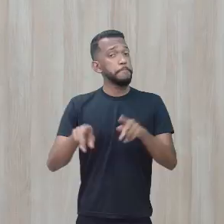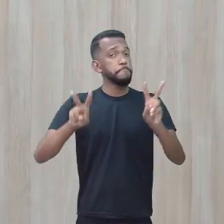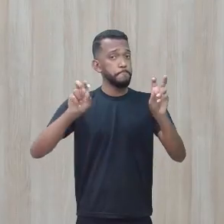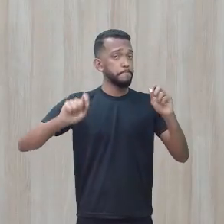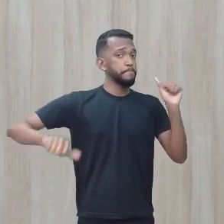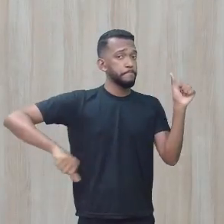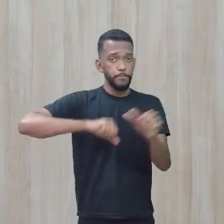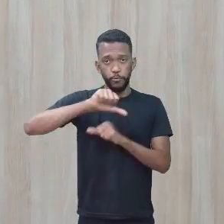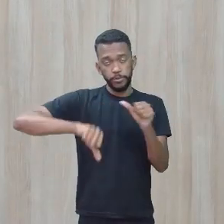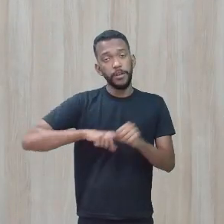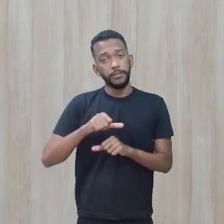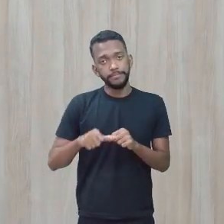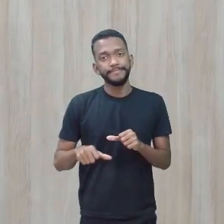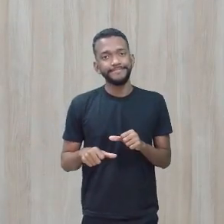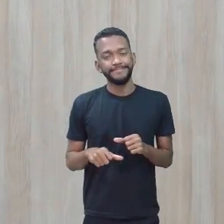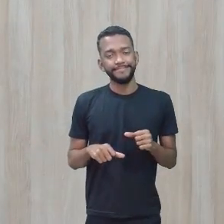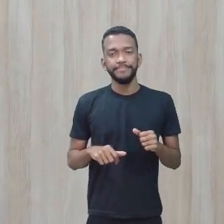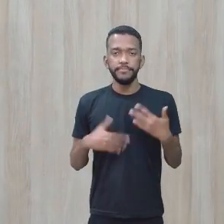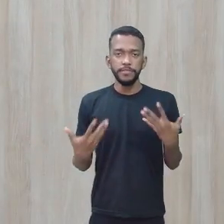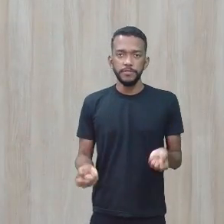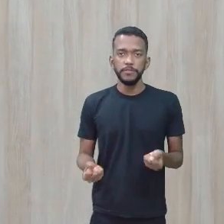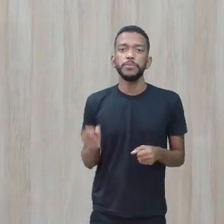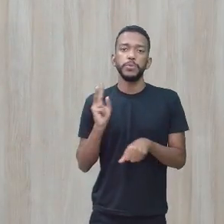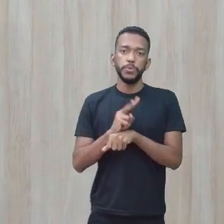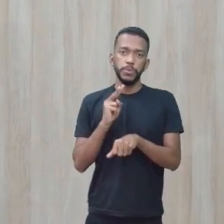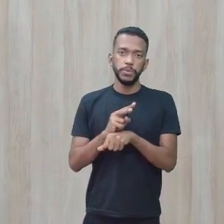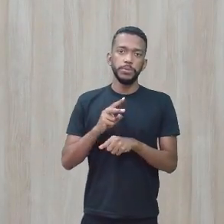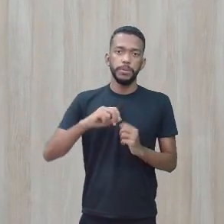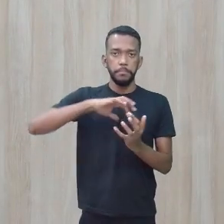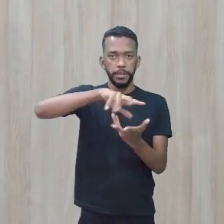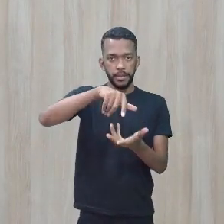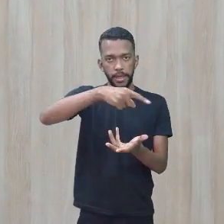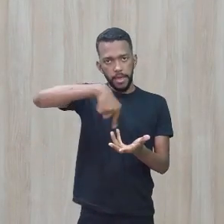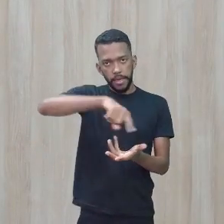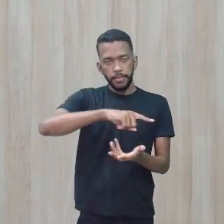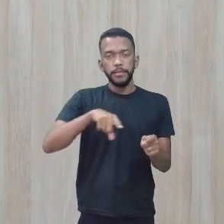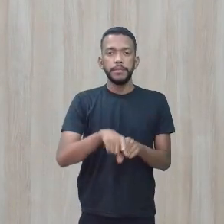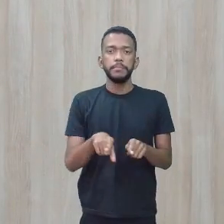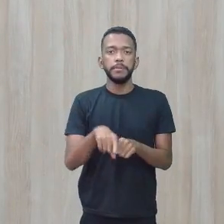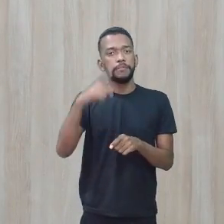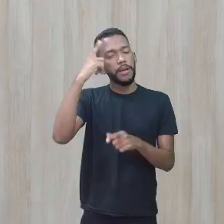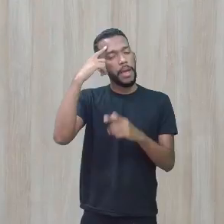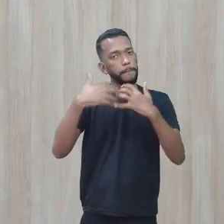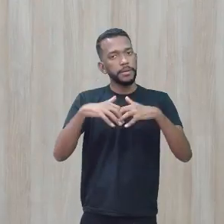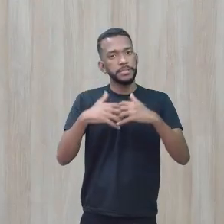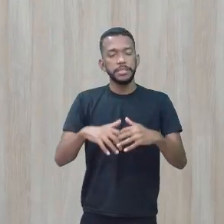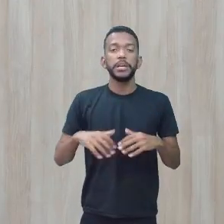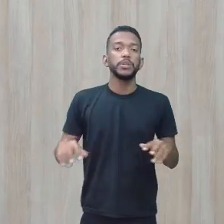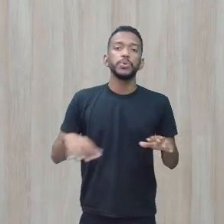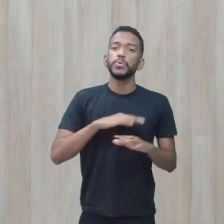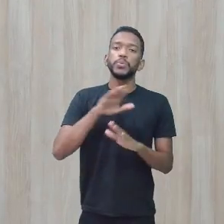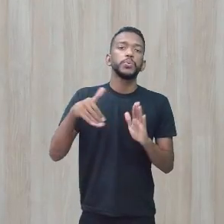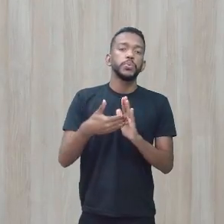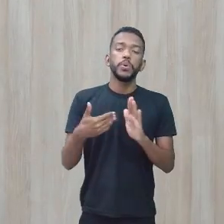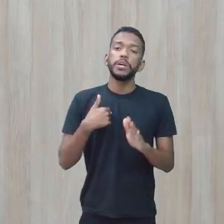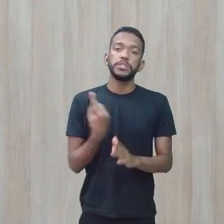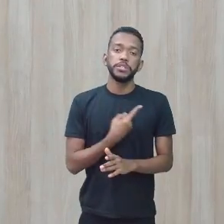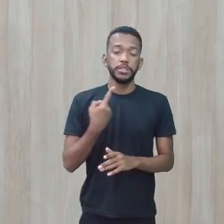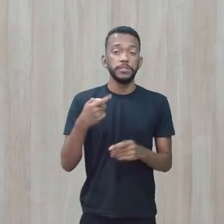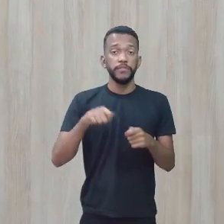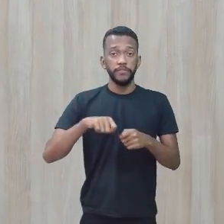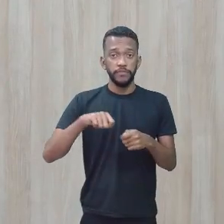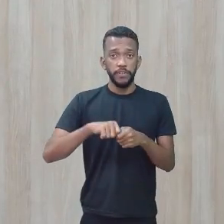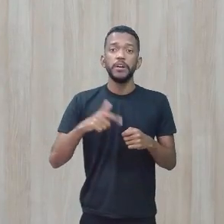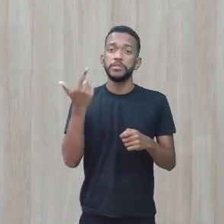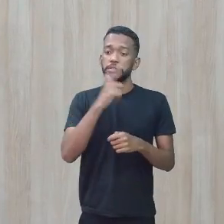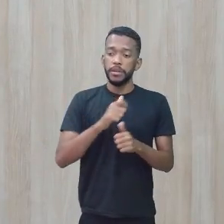Então, vamos cuidar do nosso planeta Terra, vamos repensar em tudo que a gente faz e causa